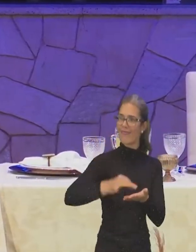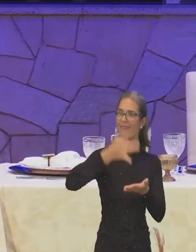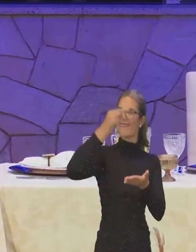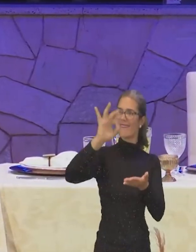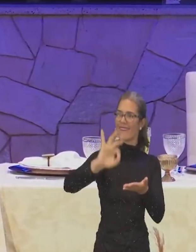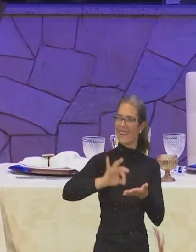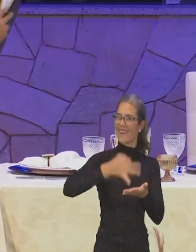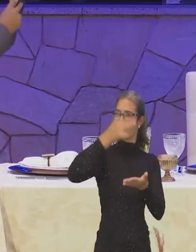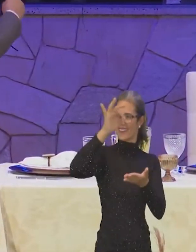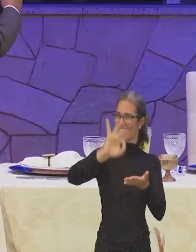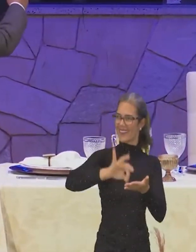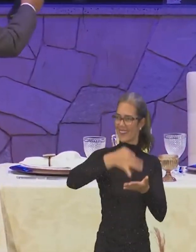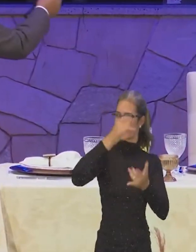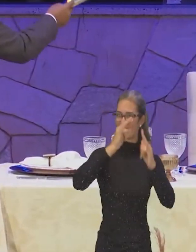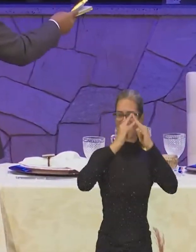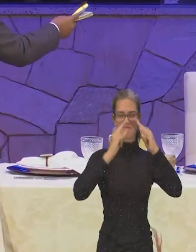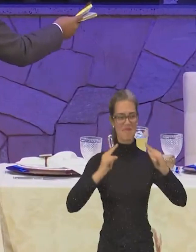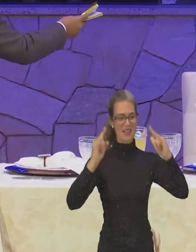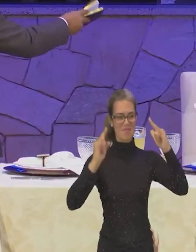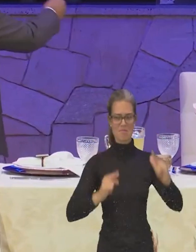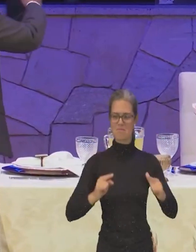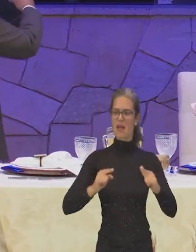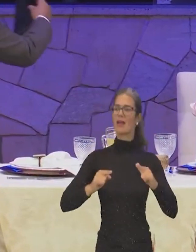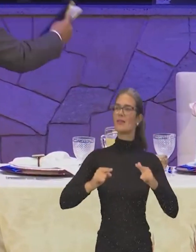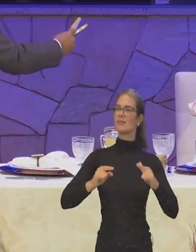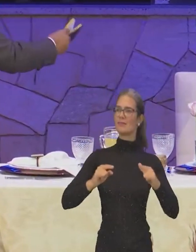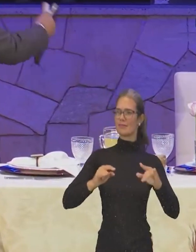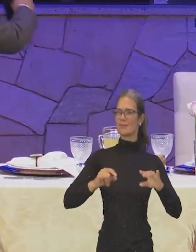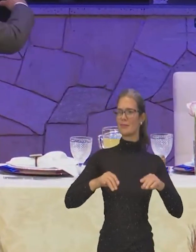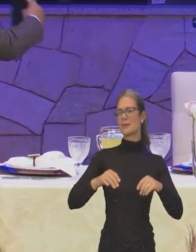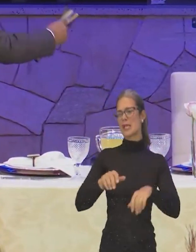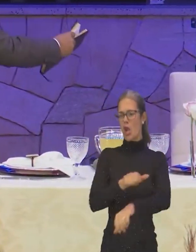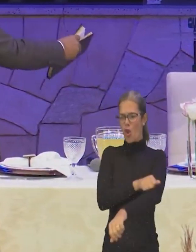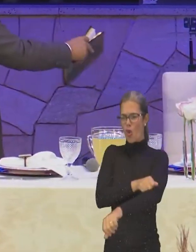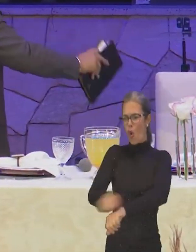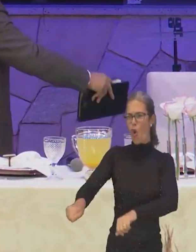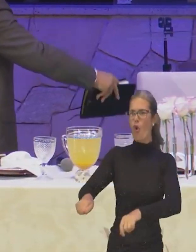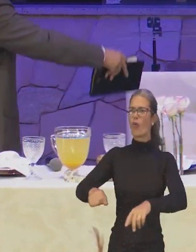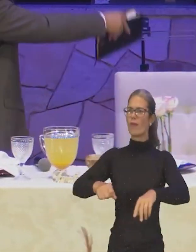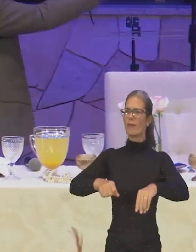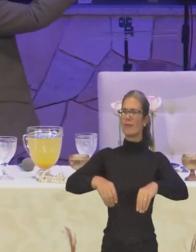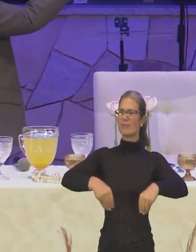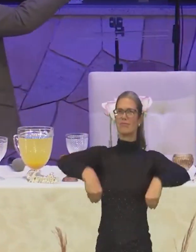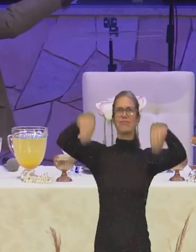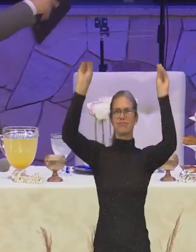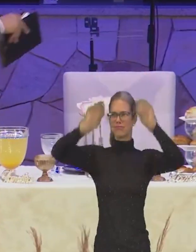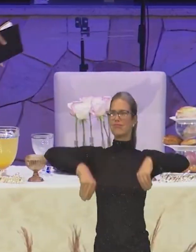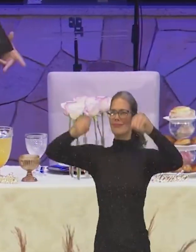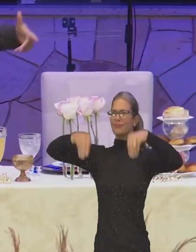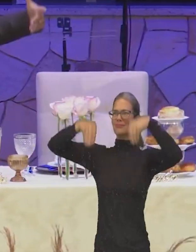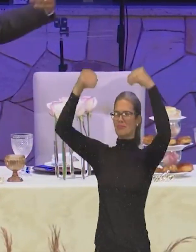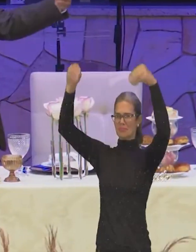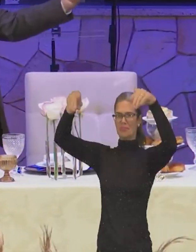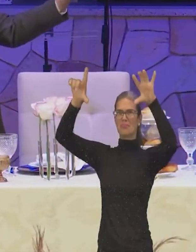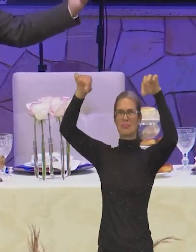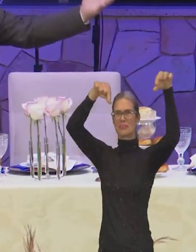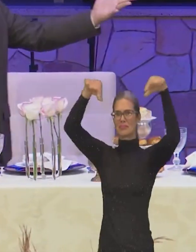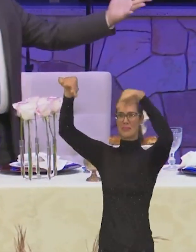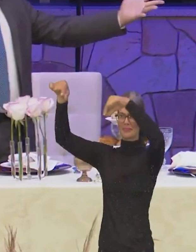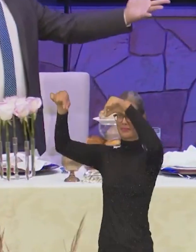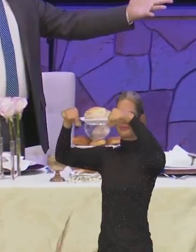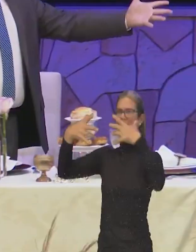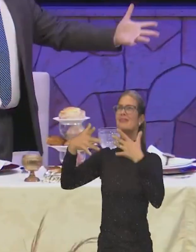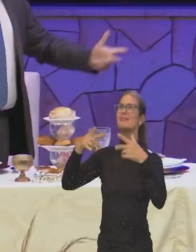fazedores de tenda, eles faziam tendas para vender, esticavam o couro, os panos, subiam as madeiras, eles